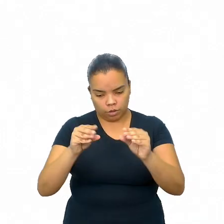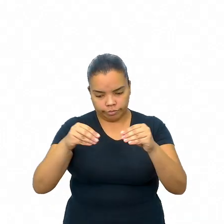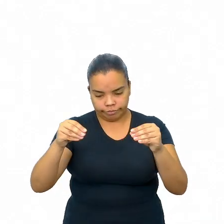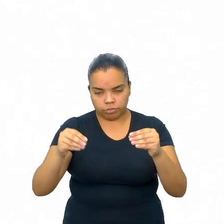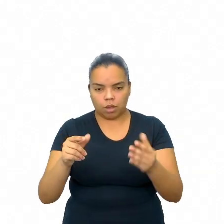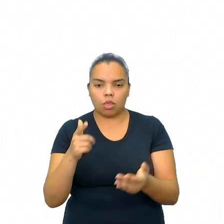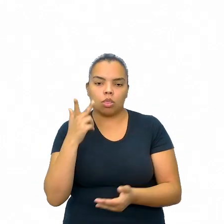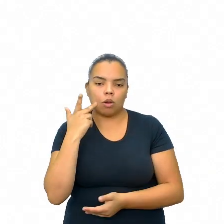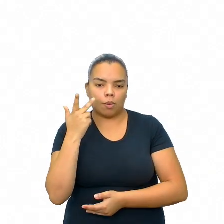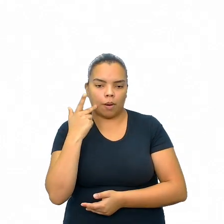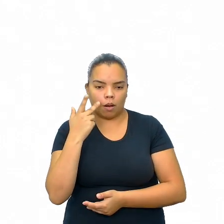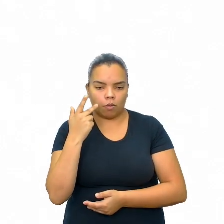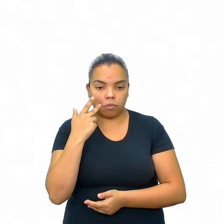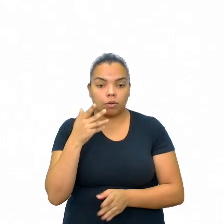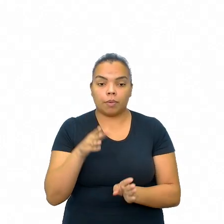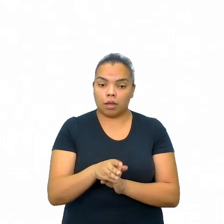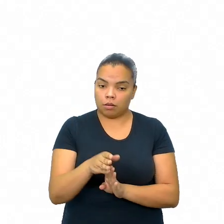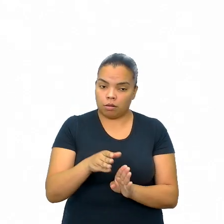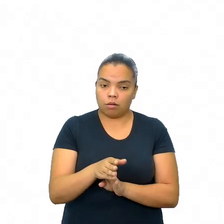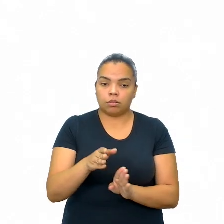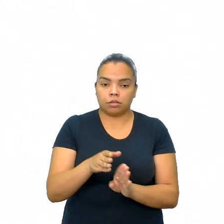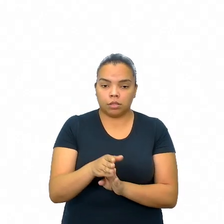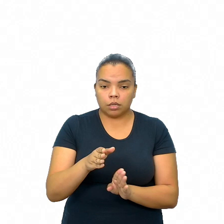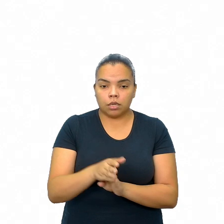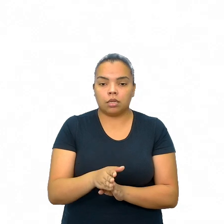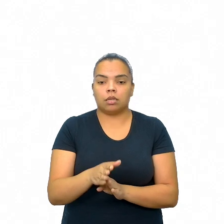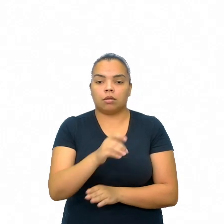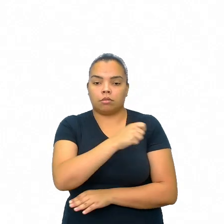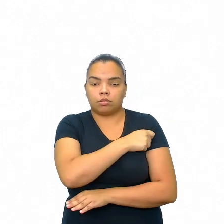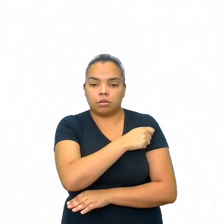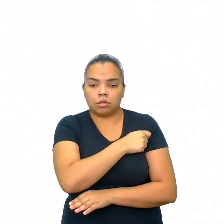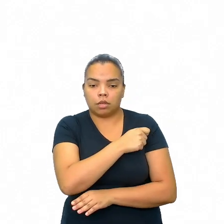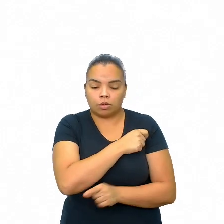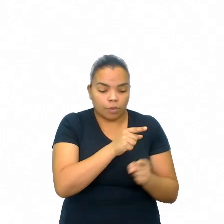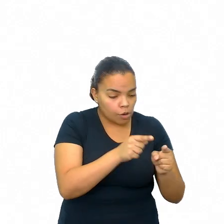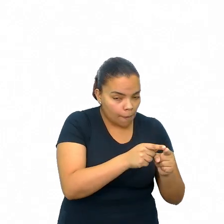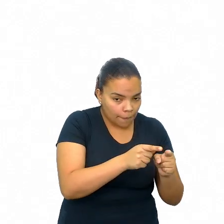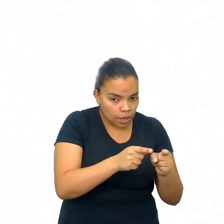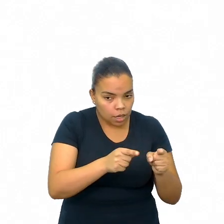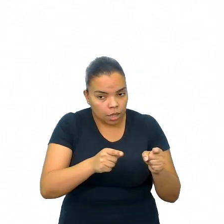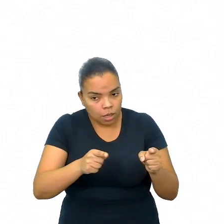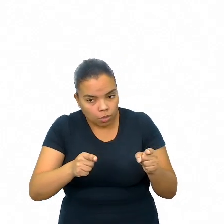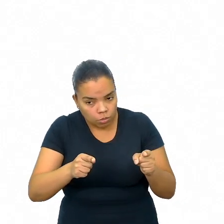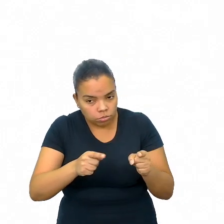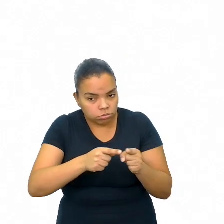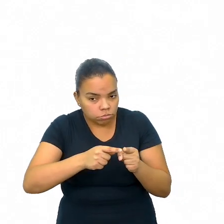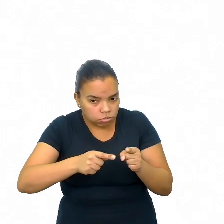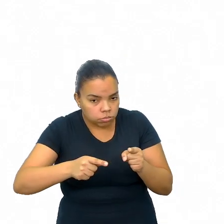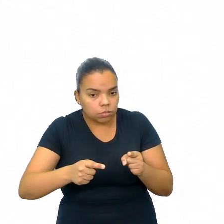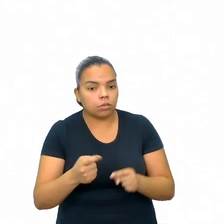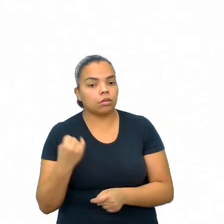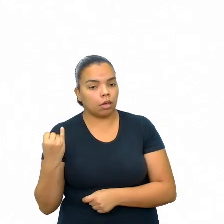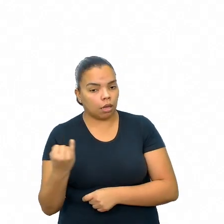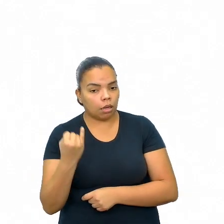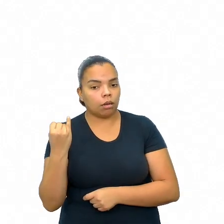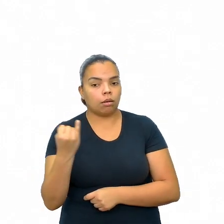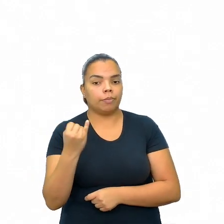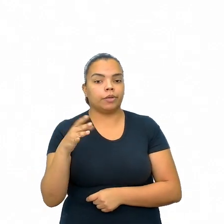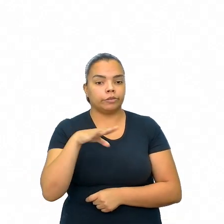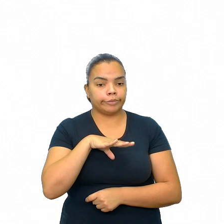Orientem os estudantes em relação ao período da realização da sondagem de matemática e de língua